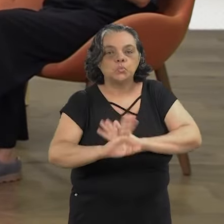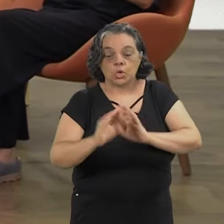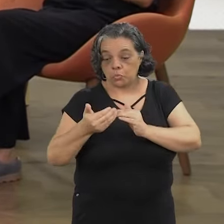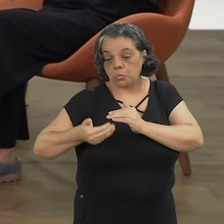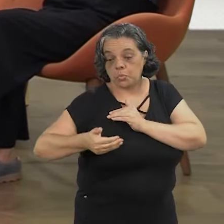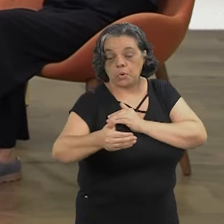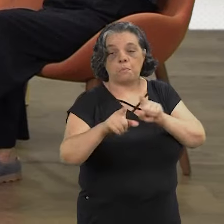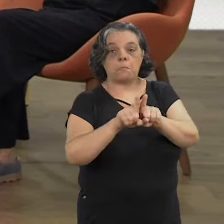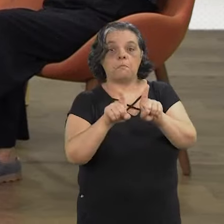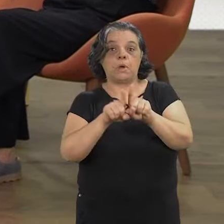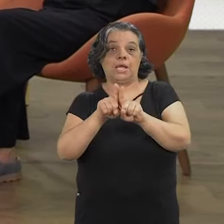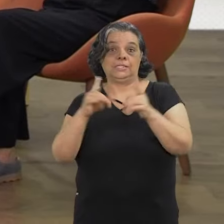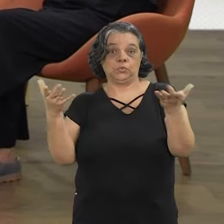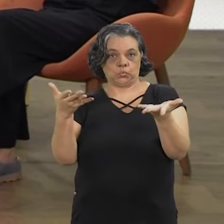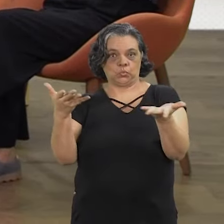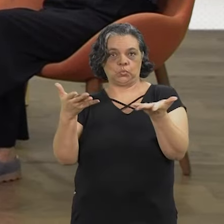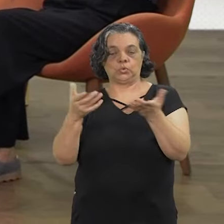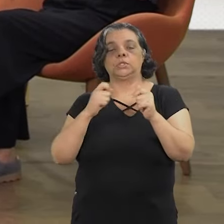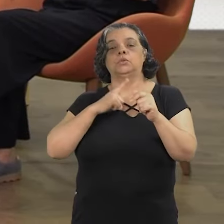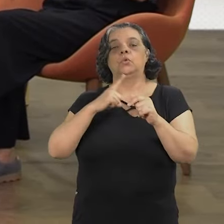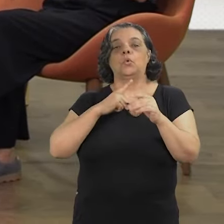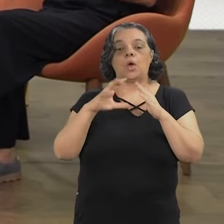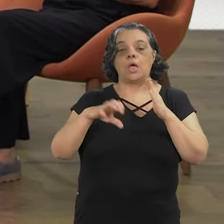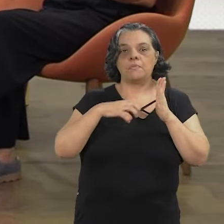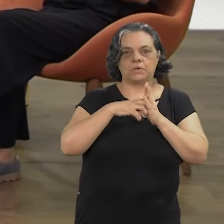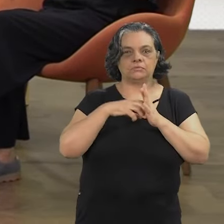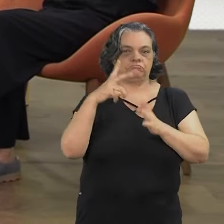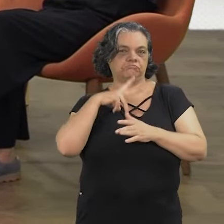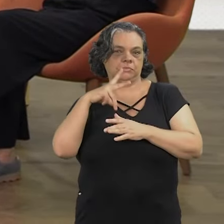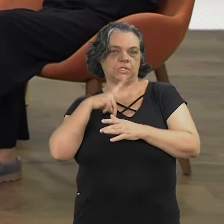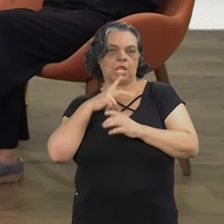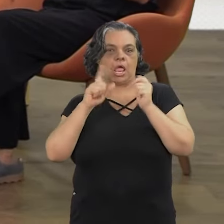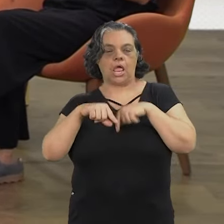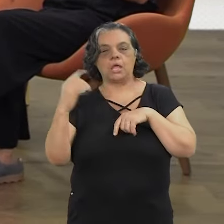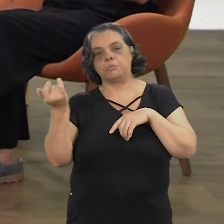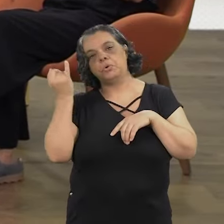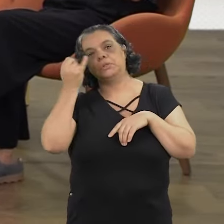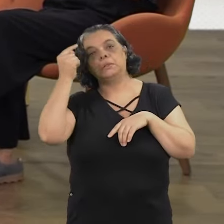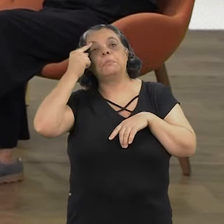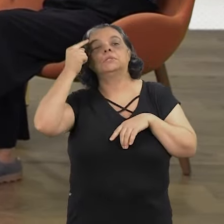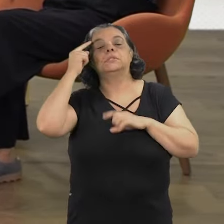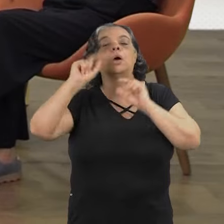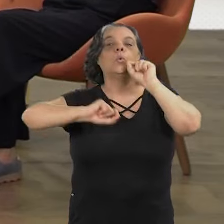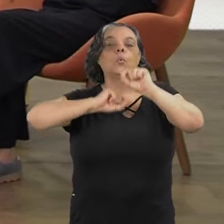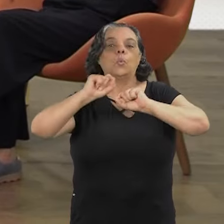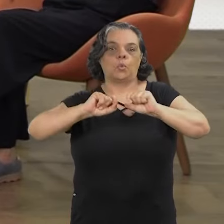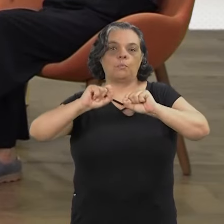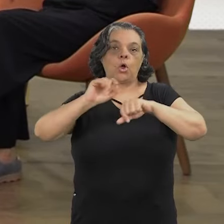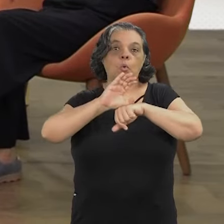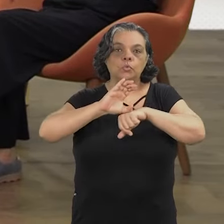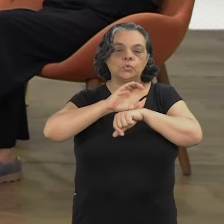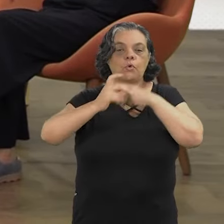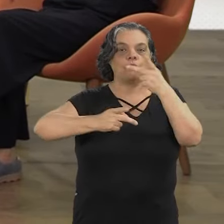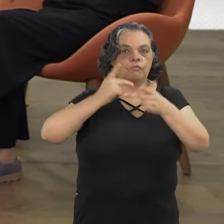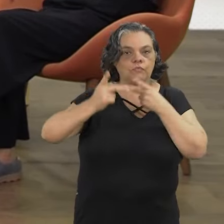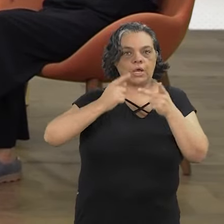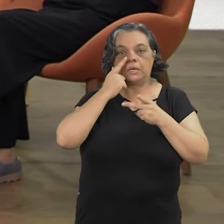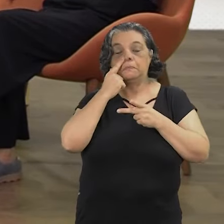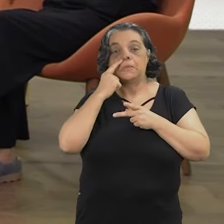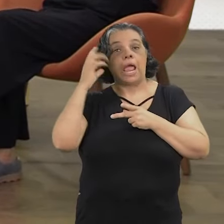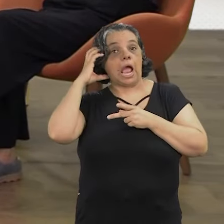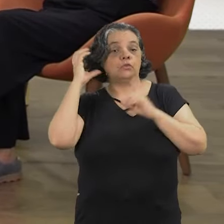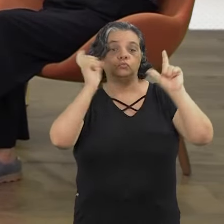atuou muito nisso e nas emissoras e empresas privadas é bastante interessante a gente pensar que eh a constituição fala